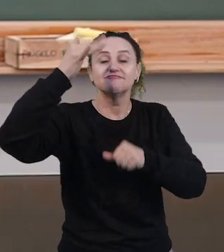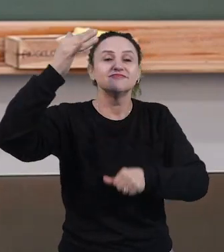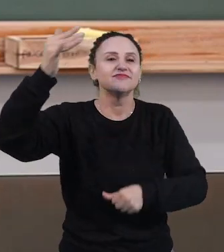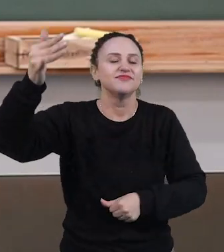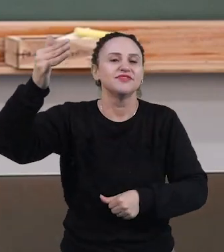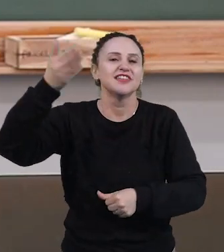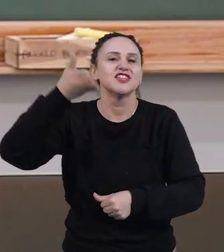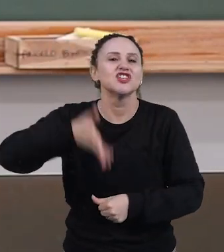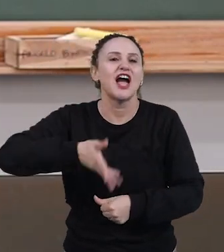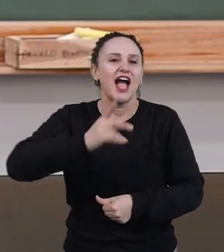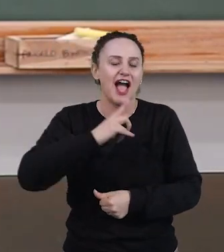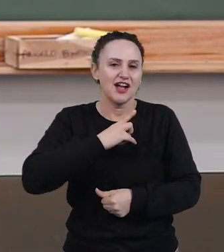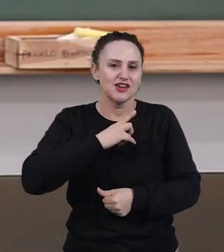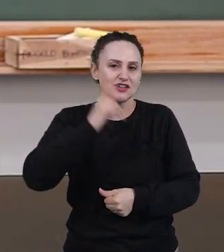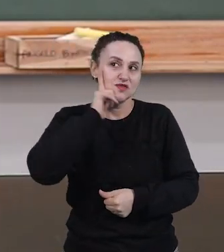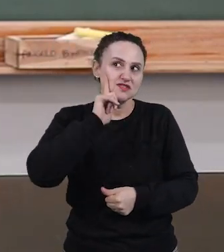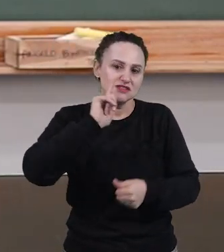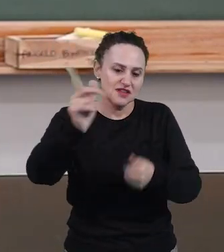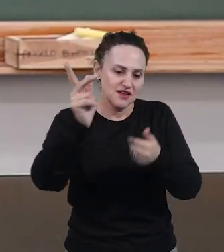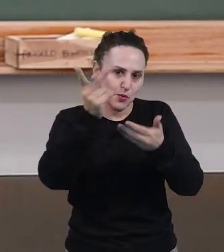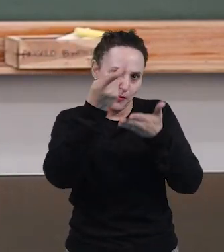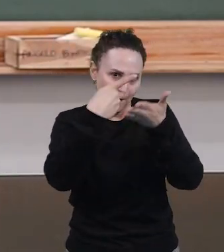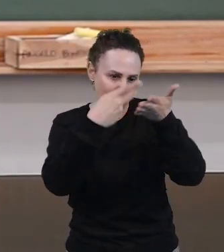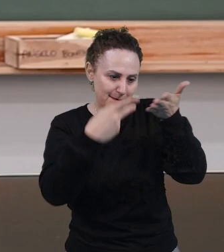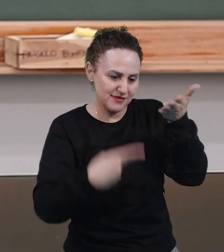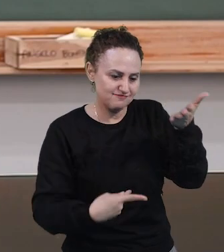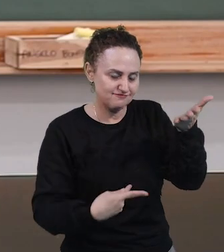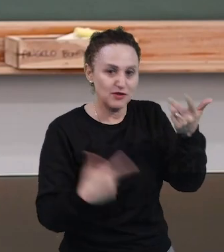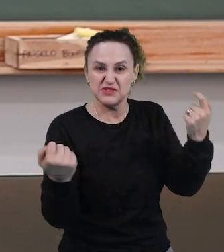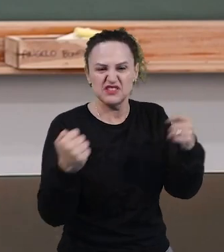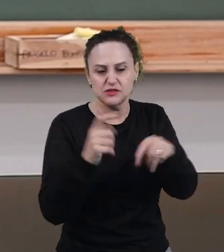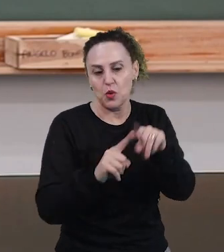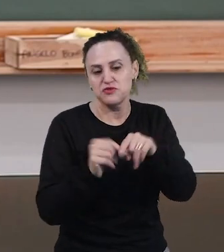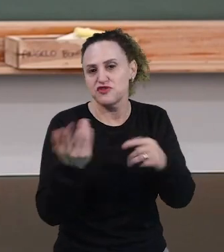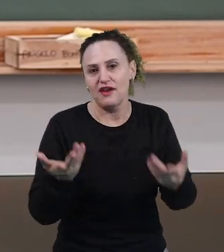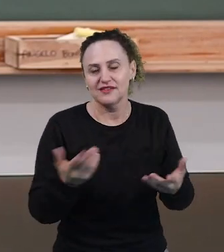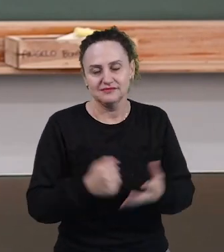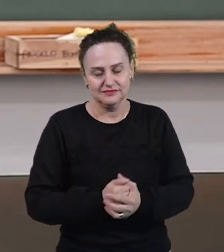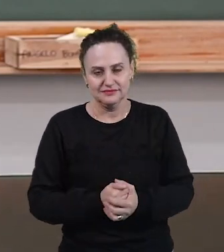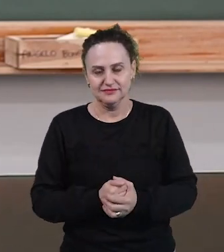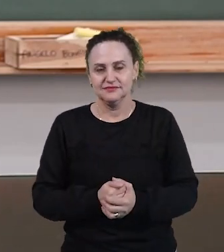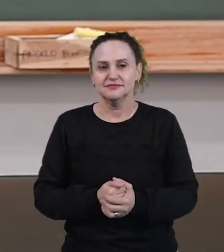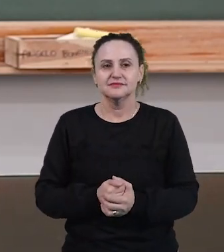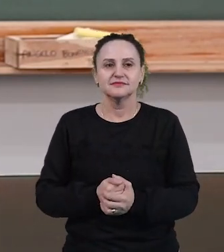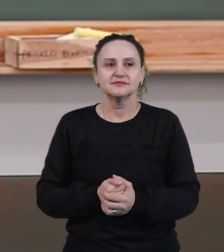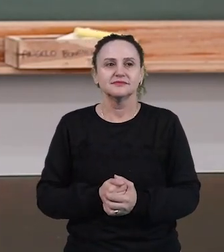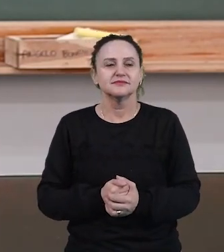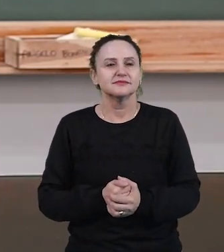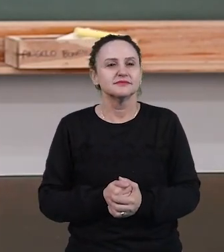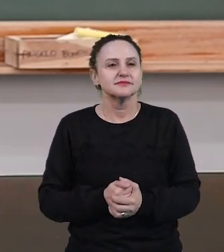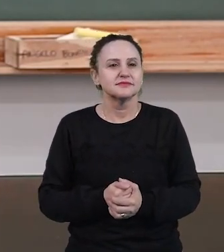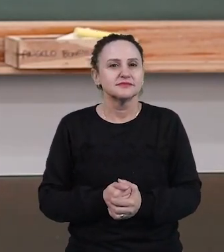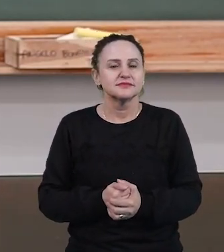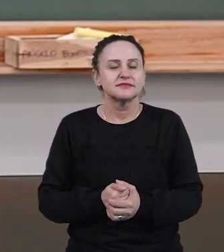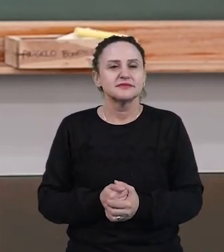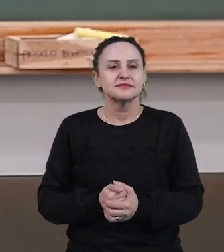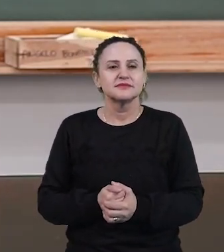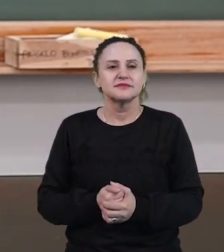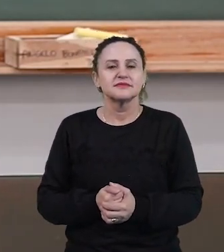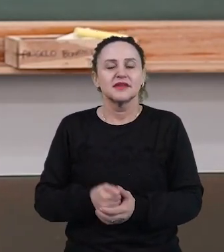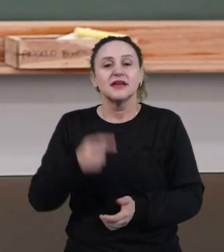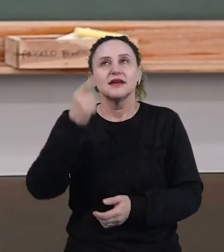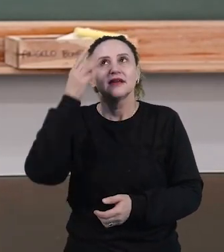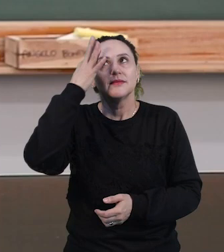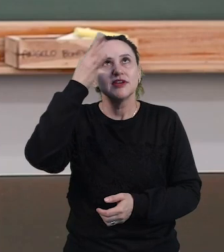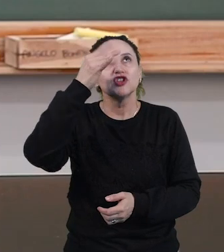aqui dentro, eu já consigo desenhar, eu não preciso estar só com o objeto, né? Imagine que a criança na